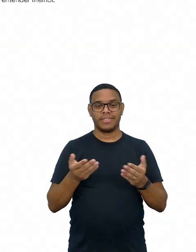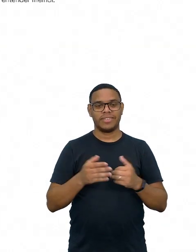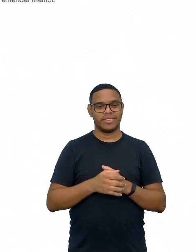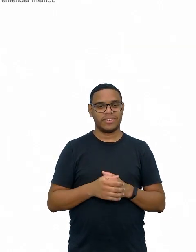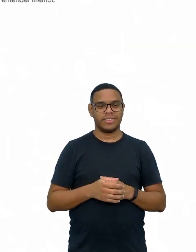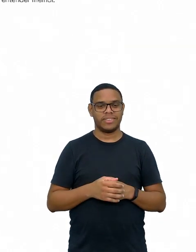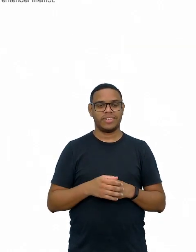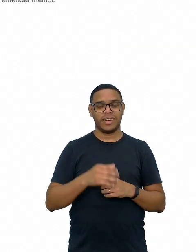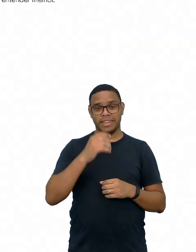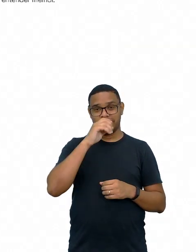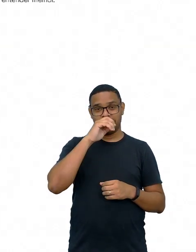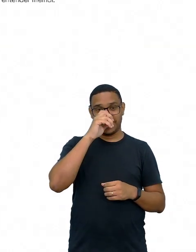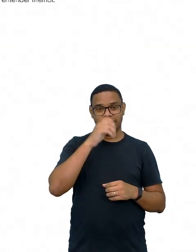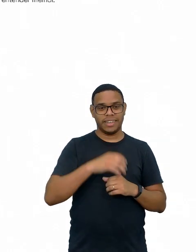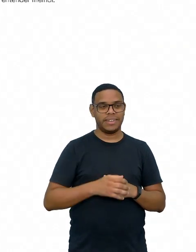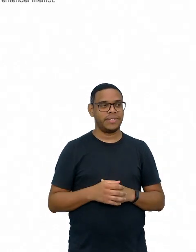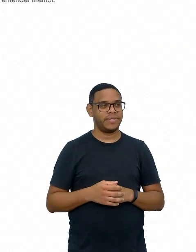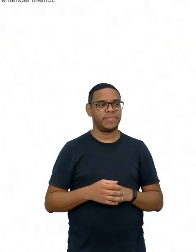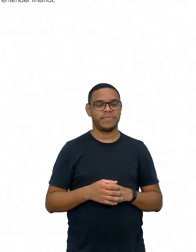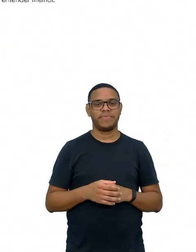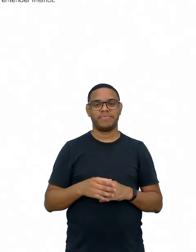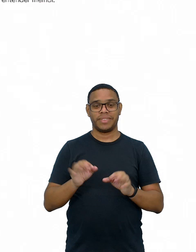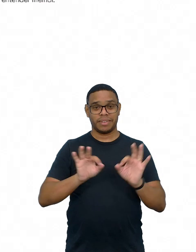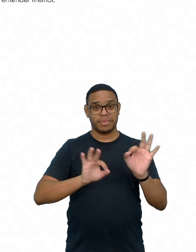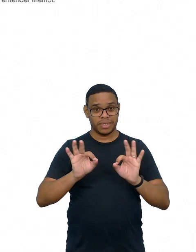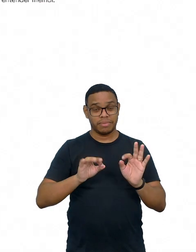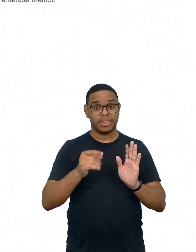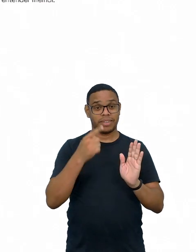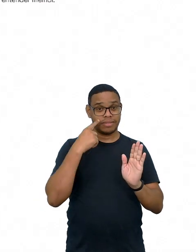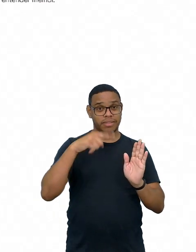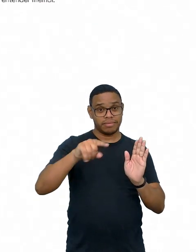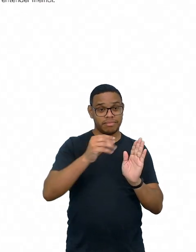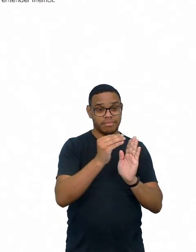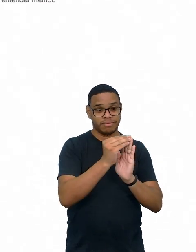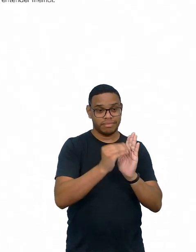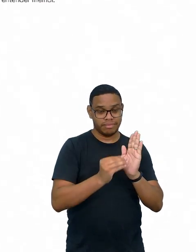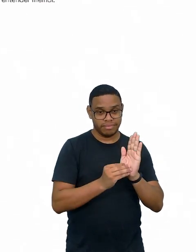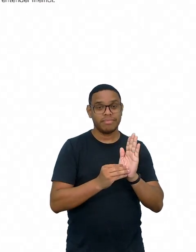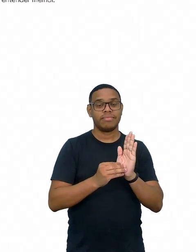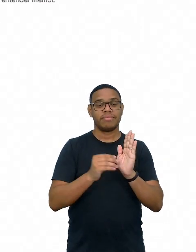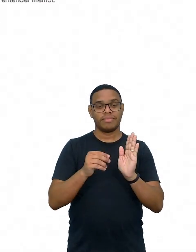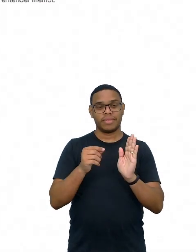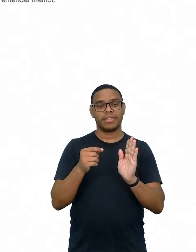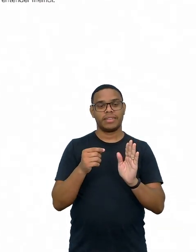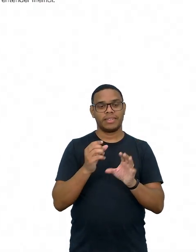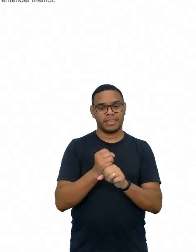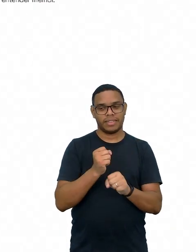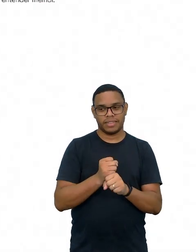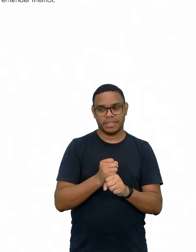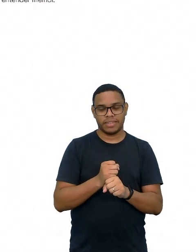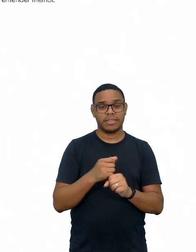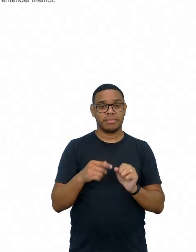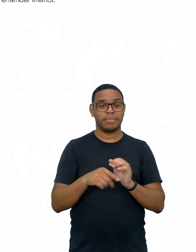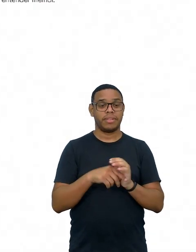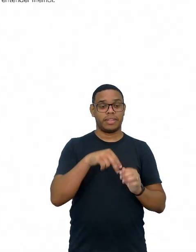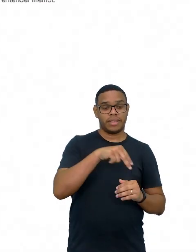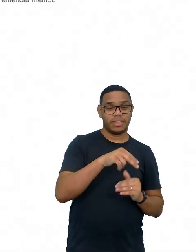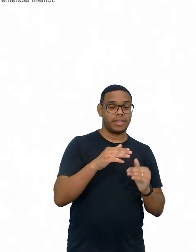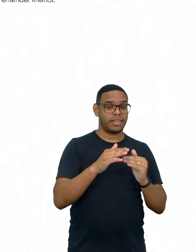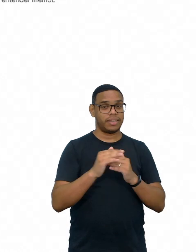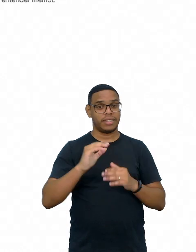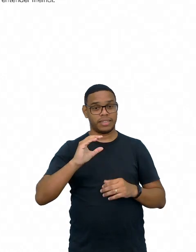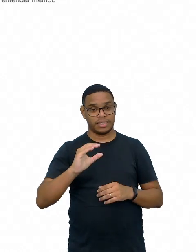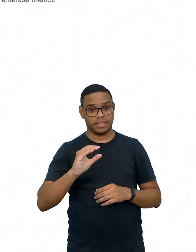o importante é ler. Aí, vai falar de mediana, né? O ponto M até o ponto